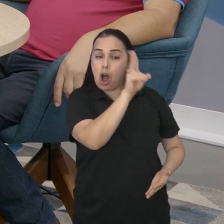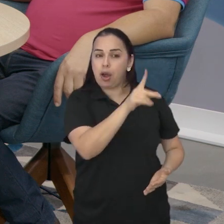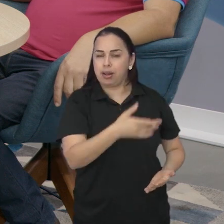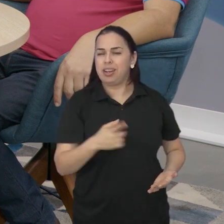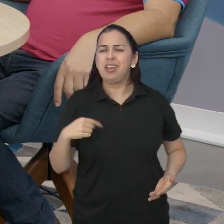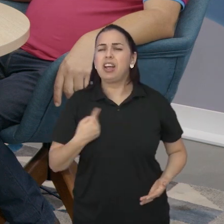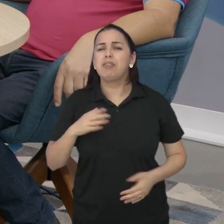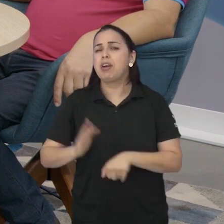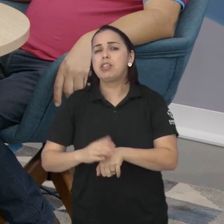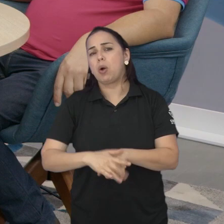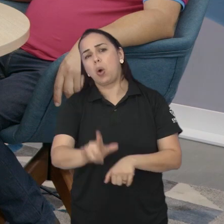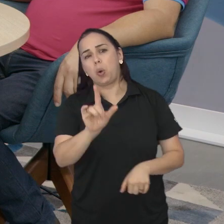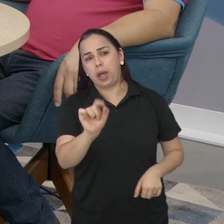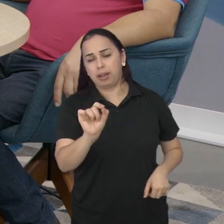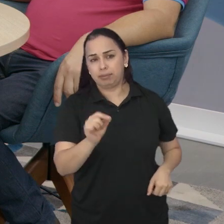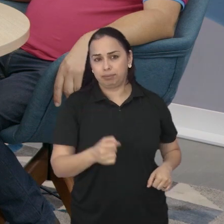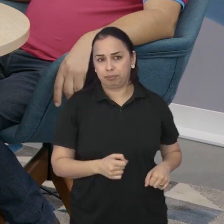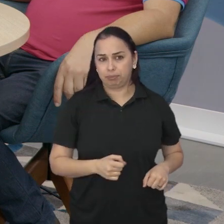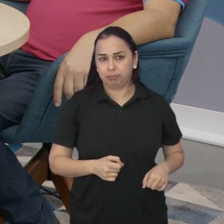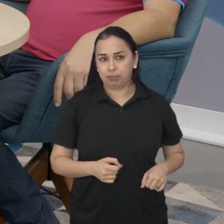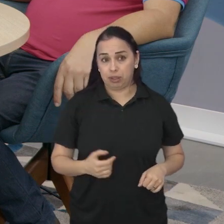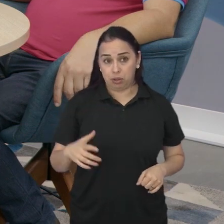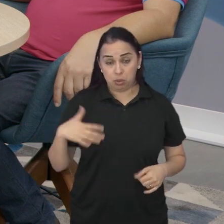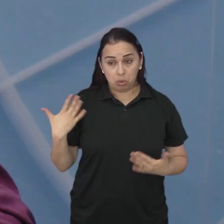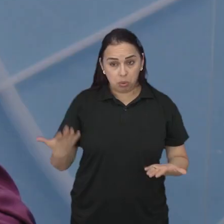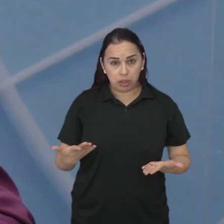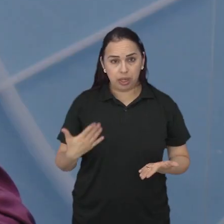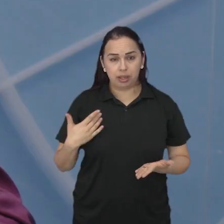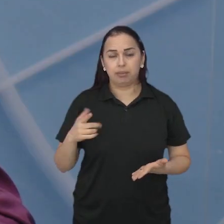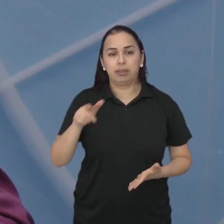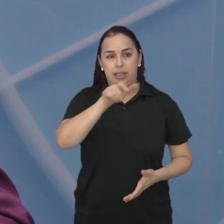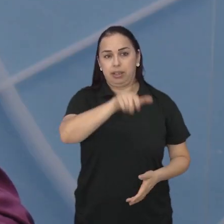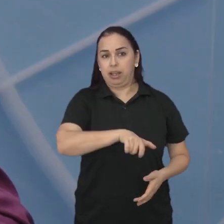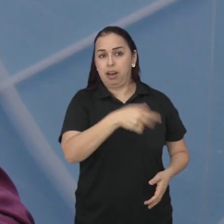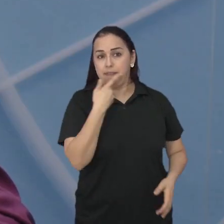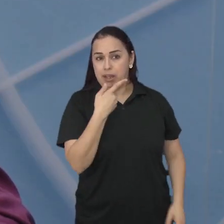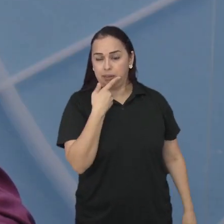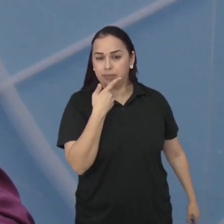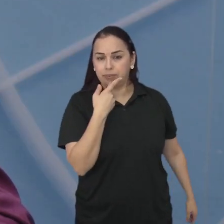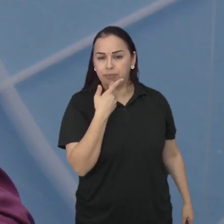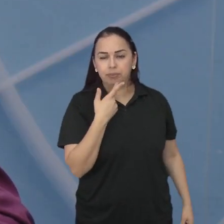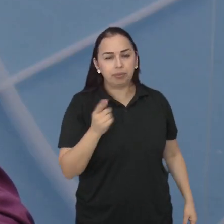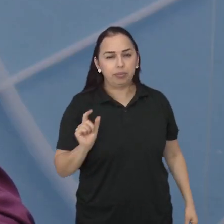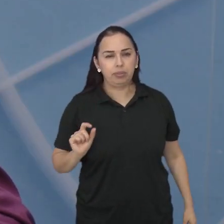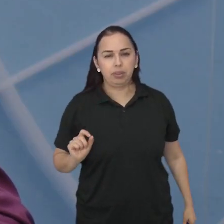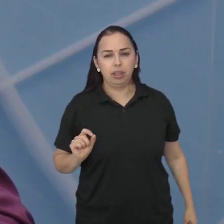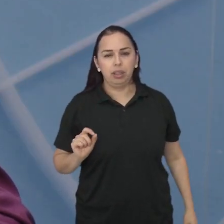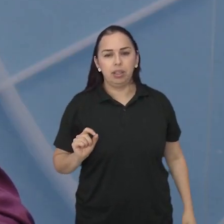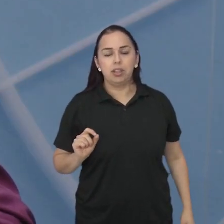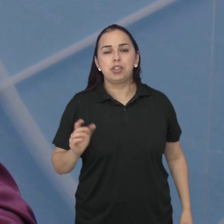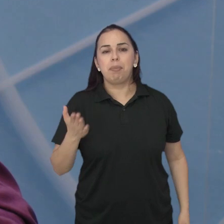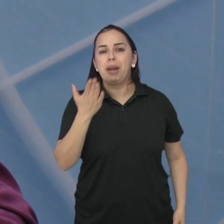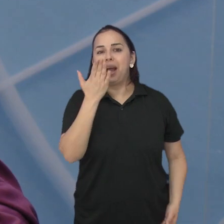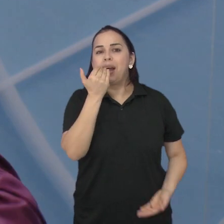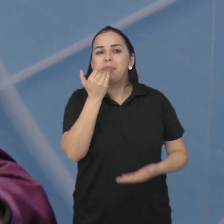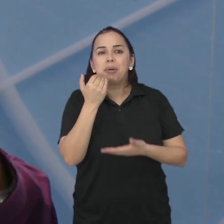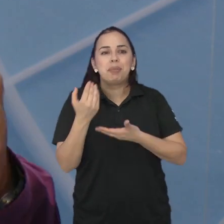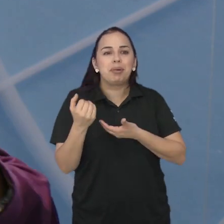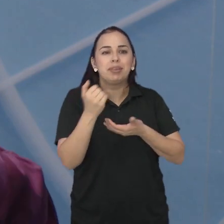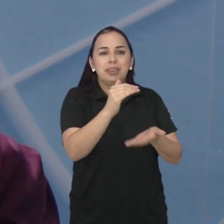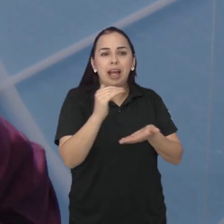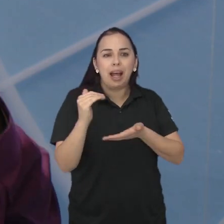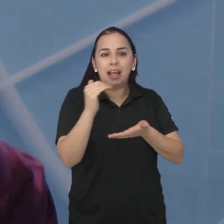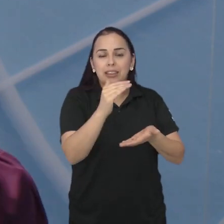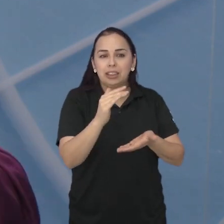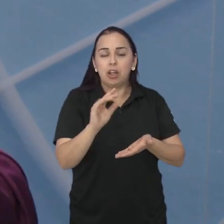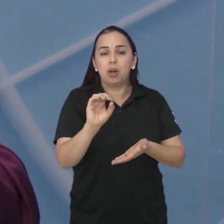está fazendo para trabalhar? Qual a orientação que você está fazendo? Quando o Marcos colocou, né, sobre essas entregas, né, que às vezes algumas